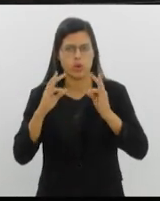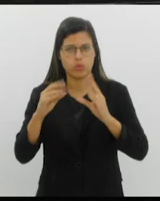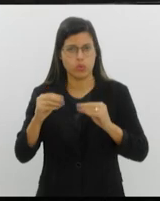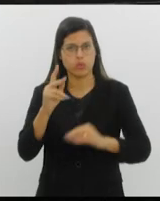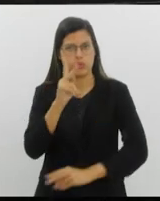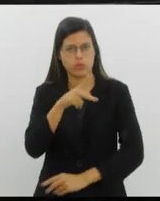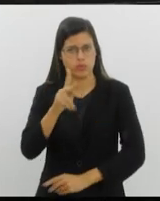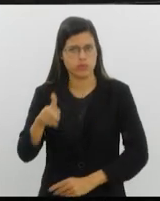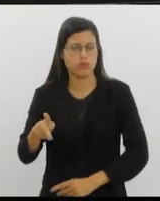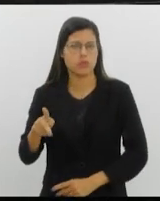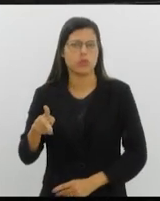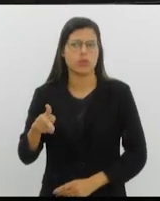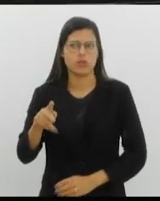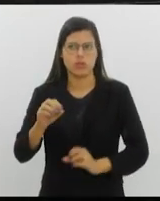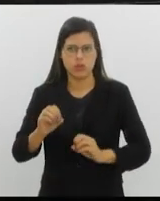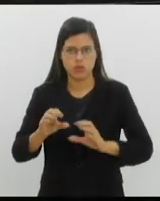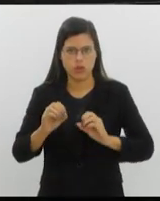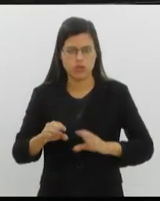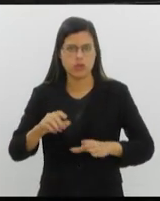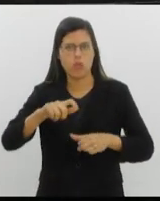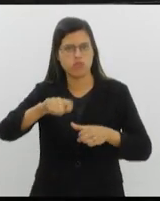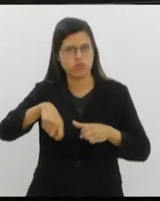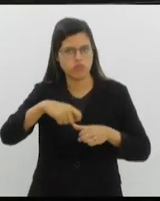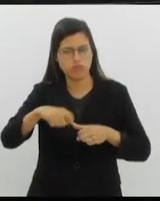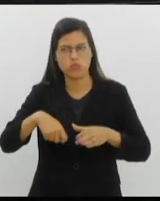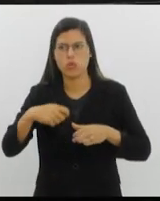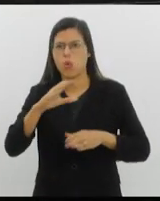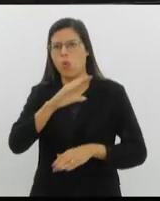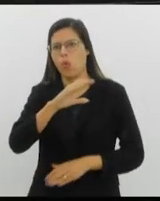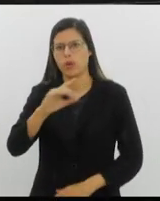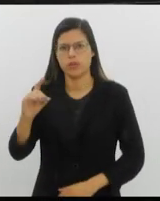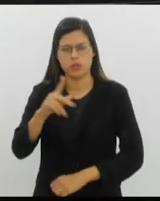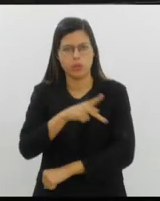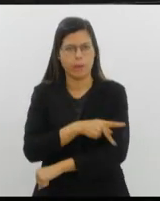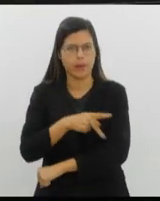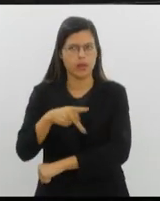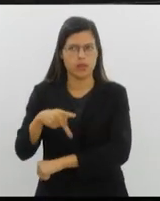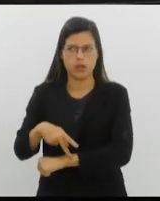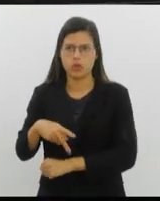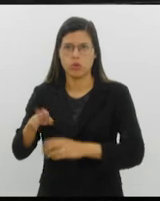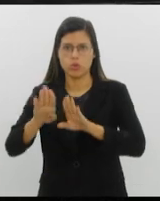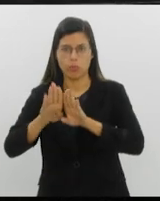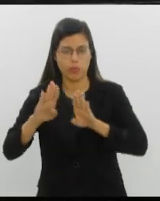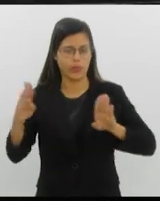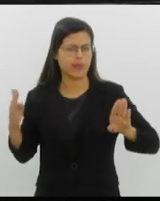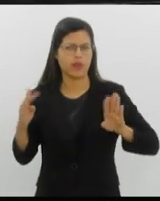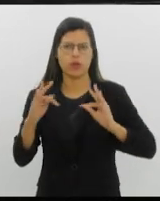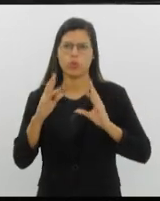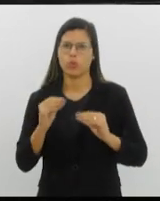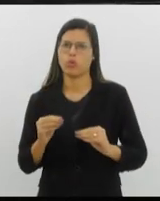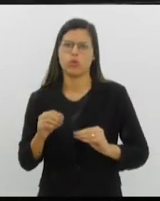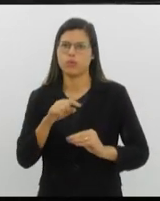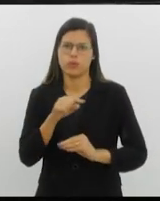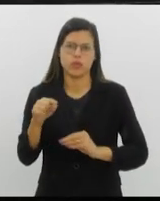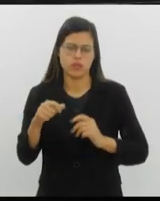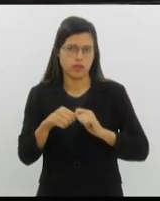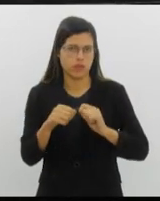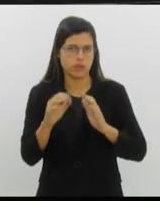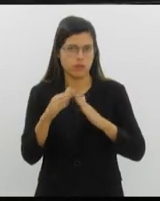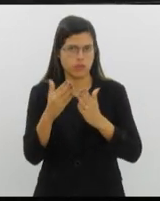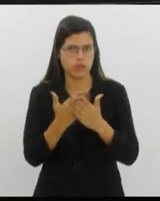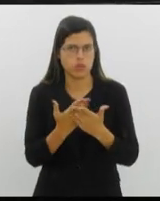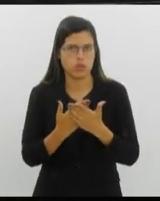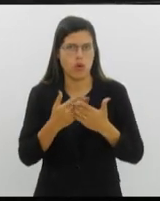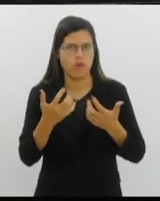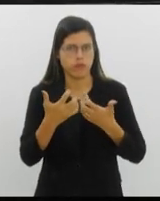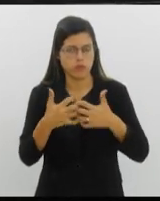profissionais da educação, cozinheiros escolares, coordenadores pedagógicos, porteiros, todos vocês que fazem a escola funcionar,